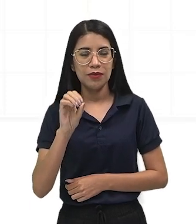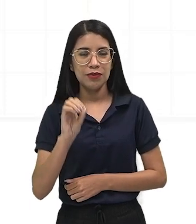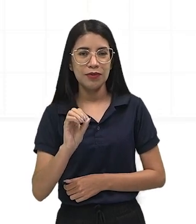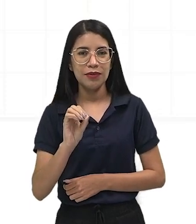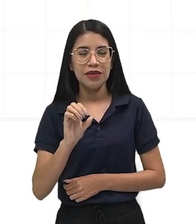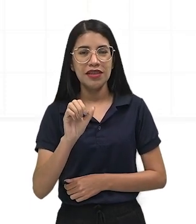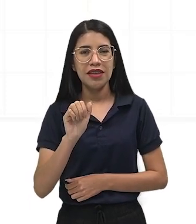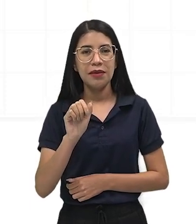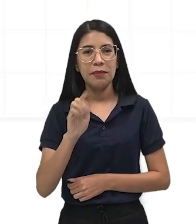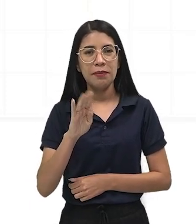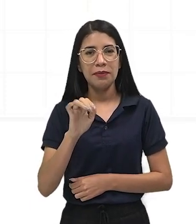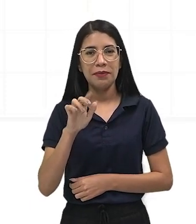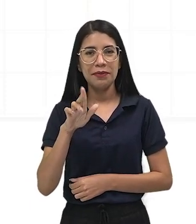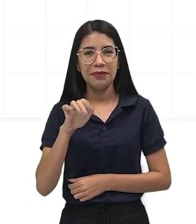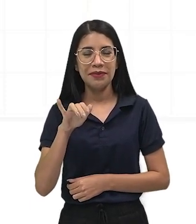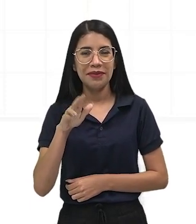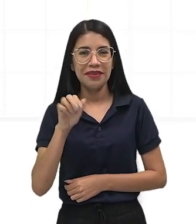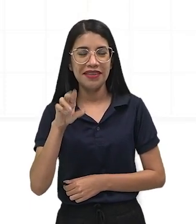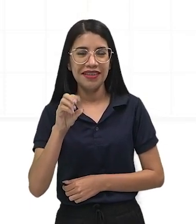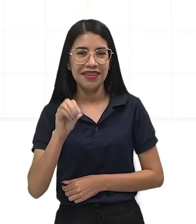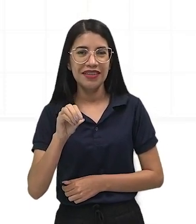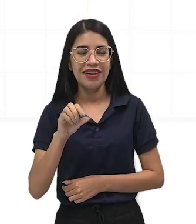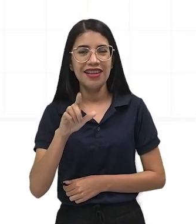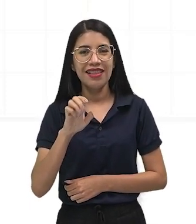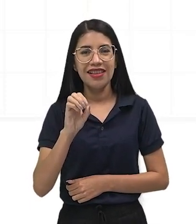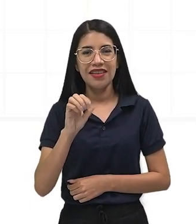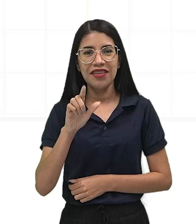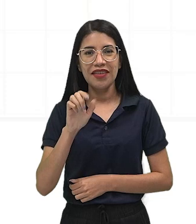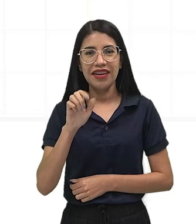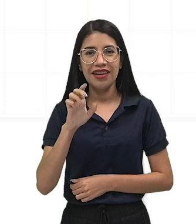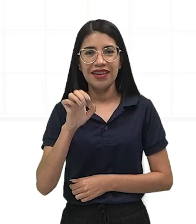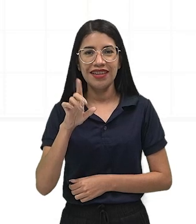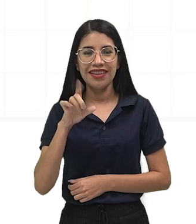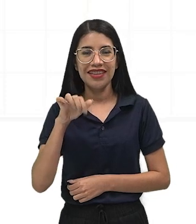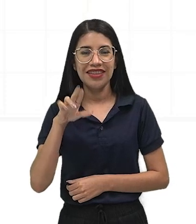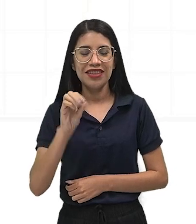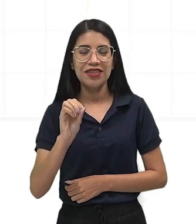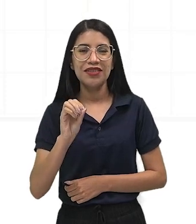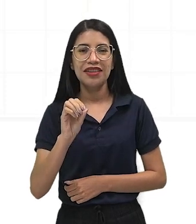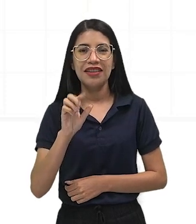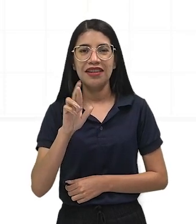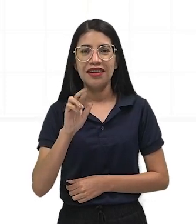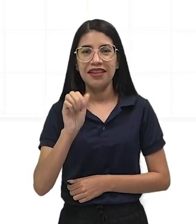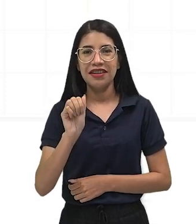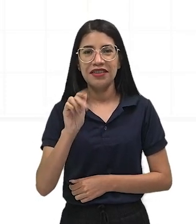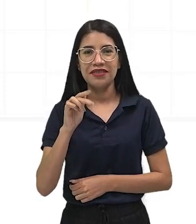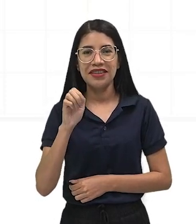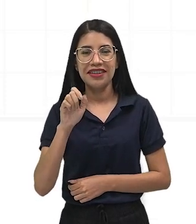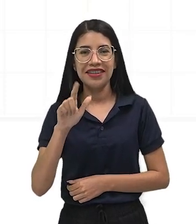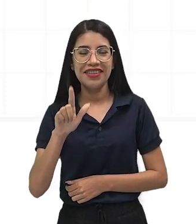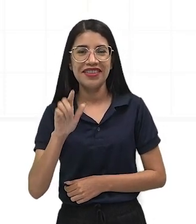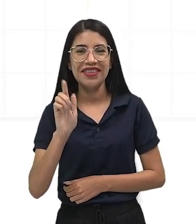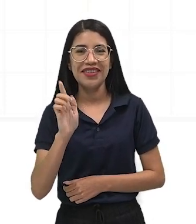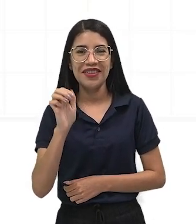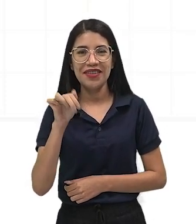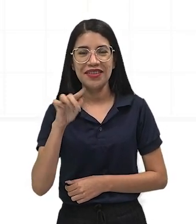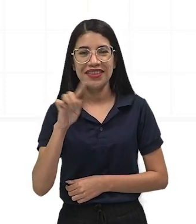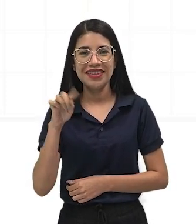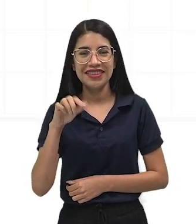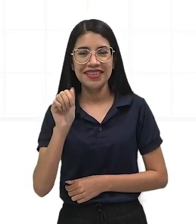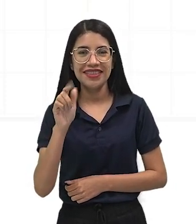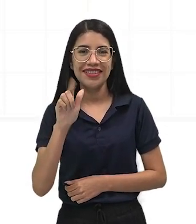Francisco, Xavier de Paula, Leocádio, Miguel Gabriel, Rafael Gonzaga.